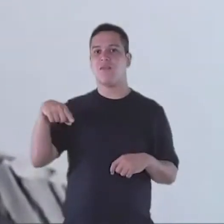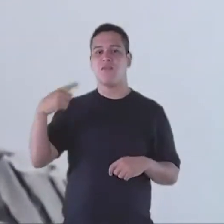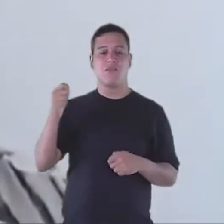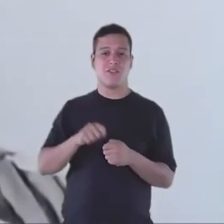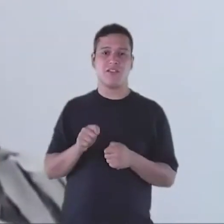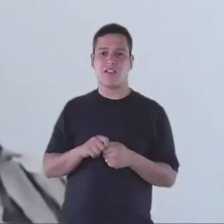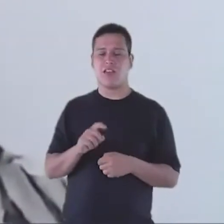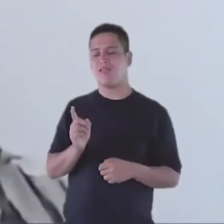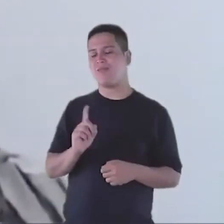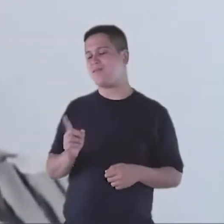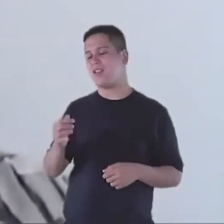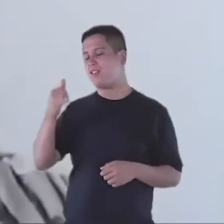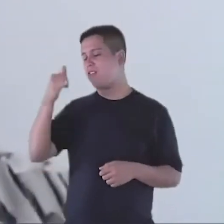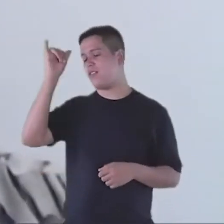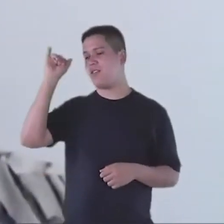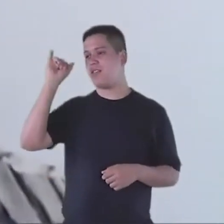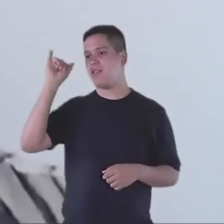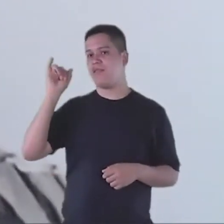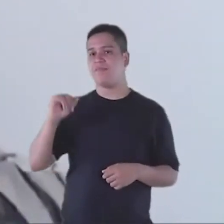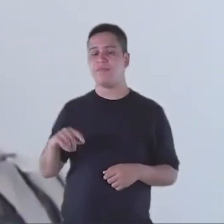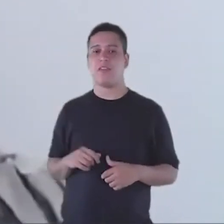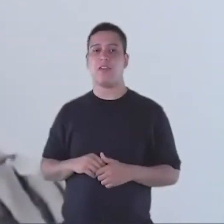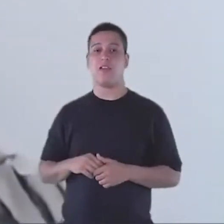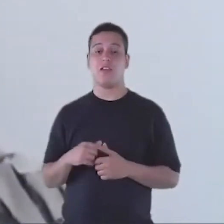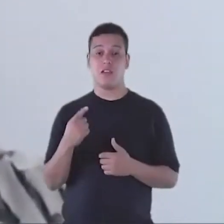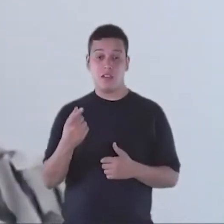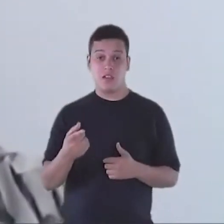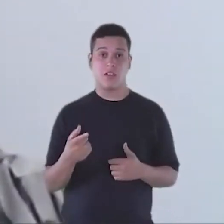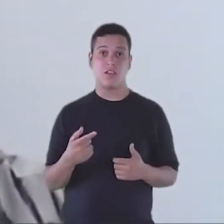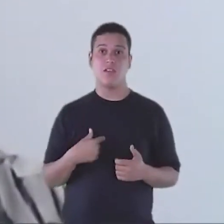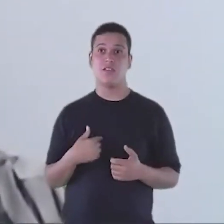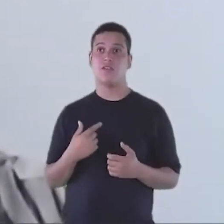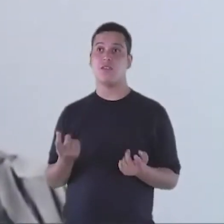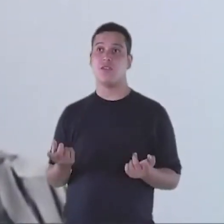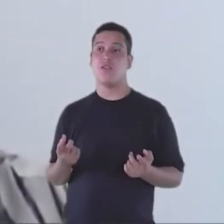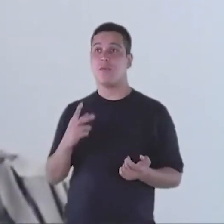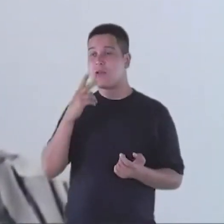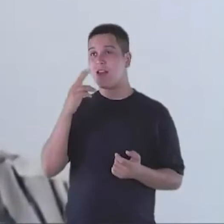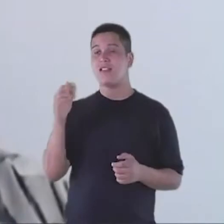Nesse sentido, eu vou me amineirando. O mineiro é muito isso.